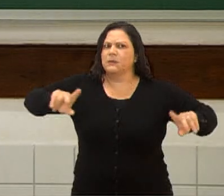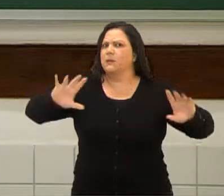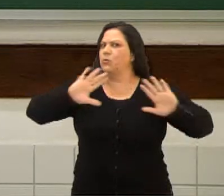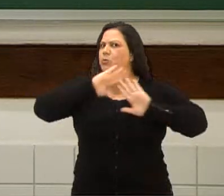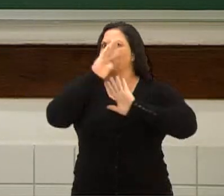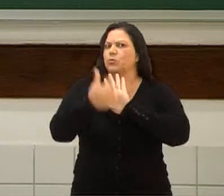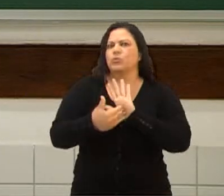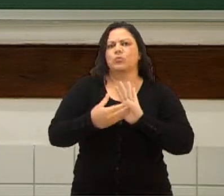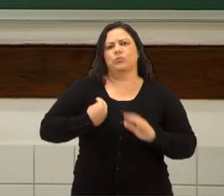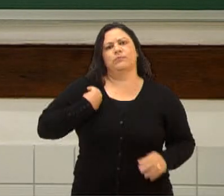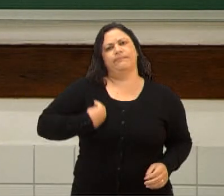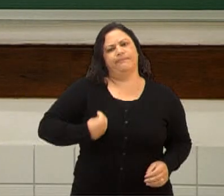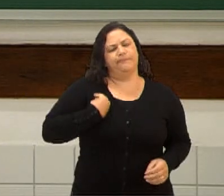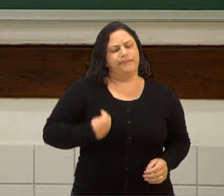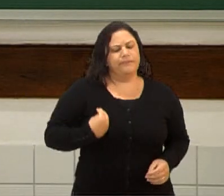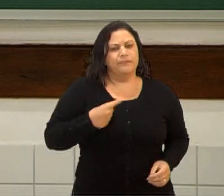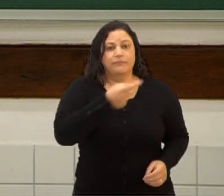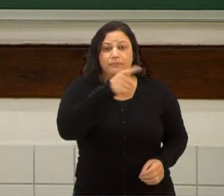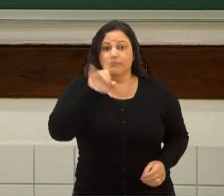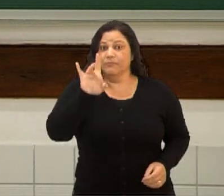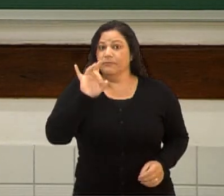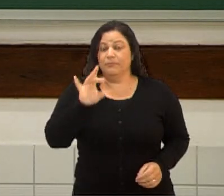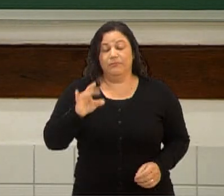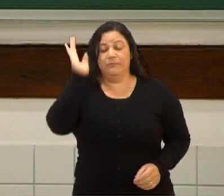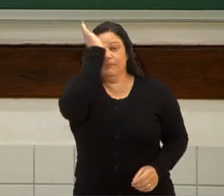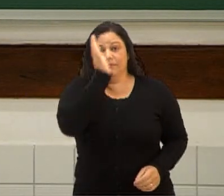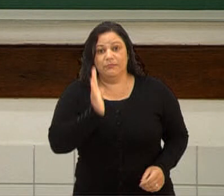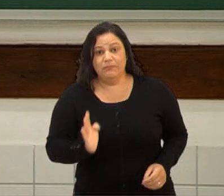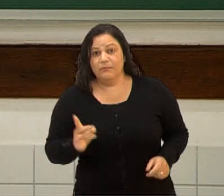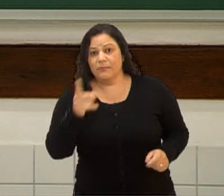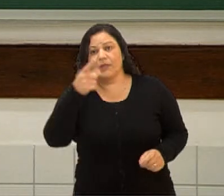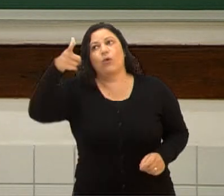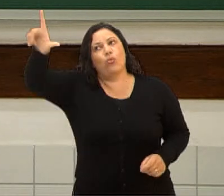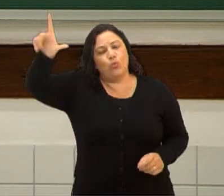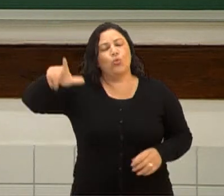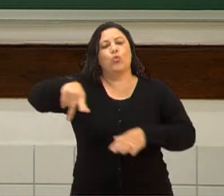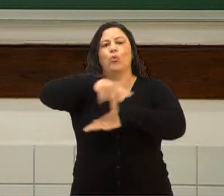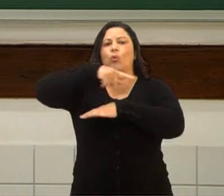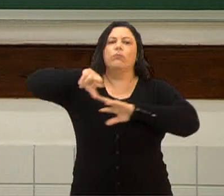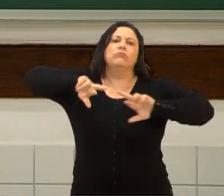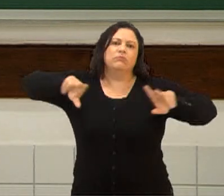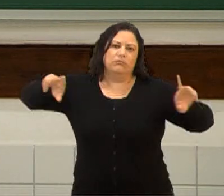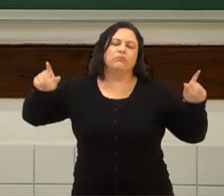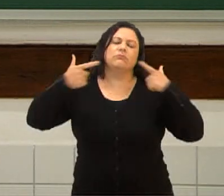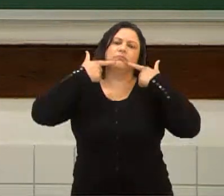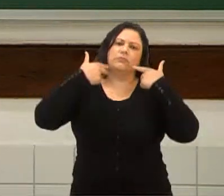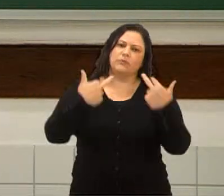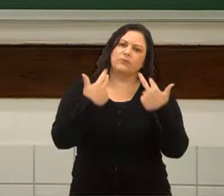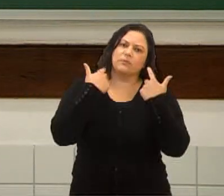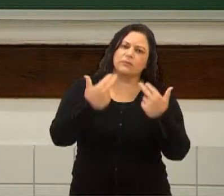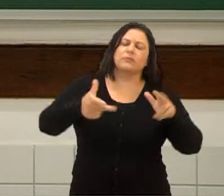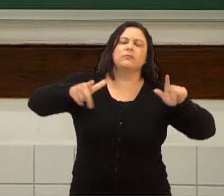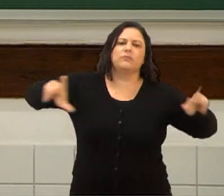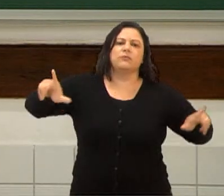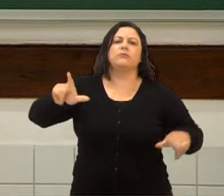só em português que a gente vê os provérbios. Eles são escritos e usados em várias línguas, em vários países.